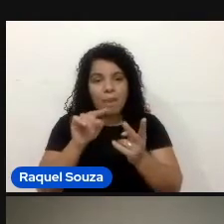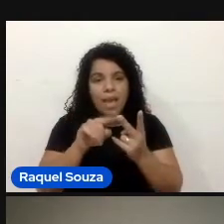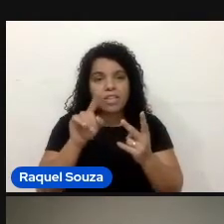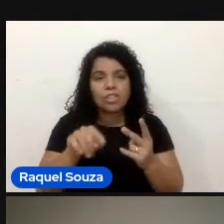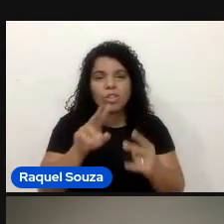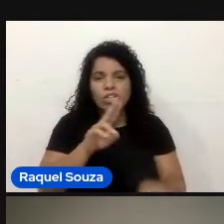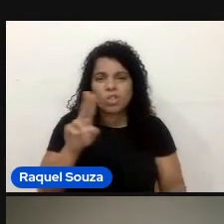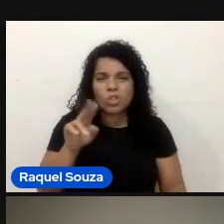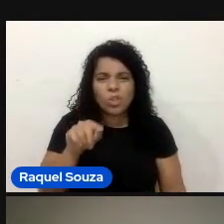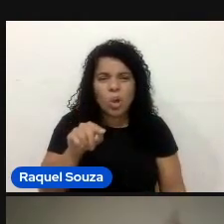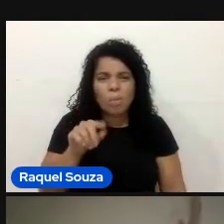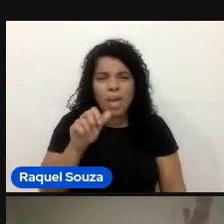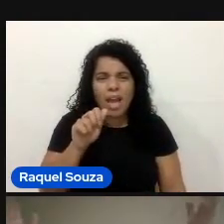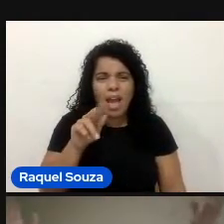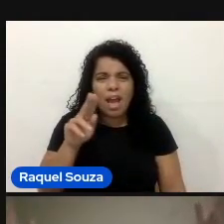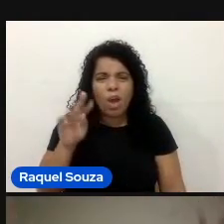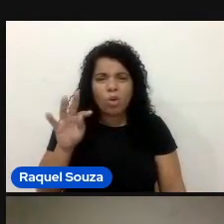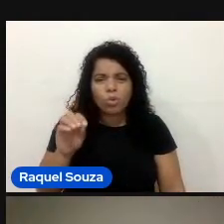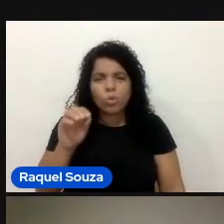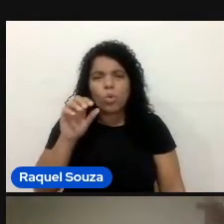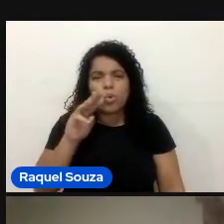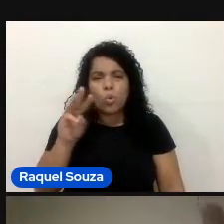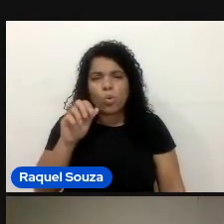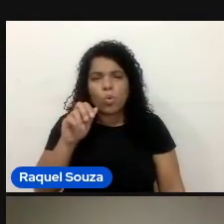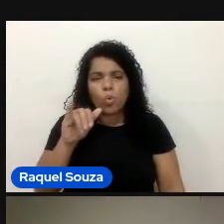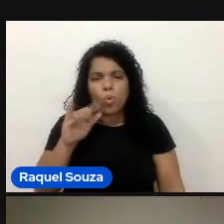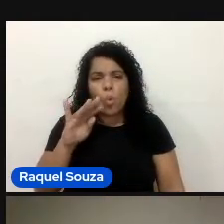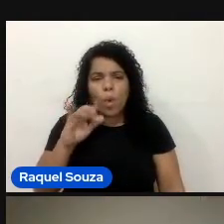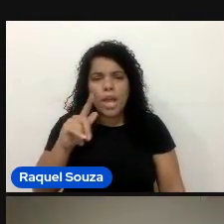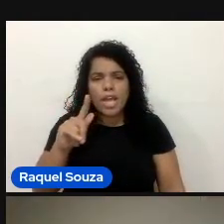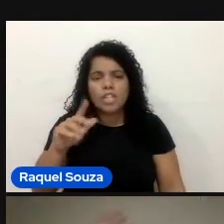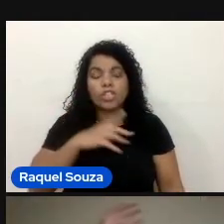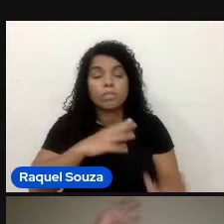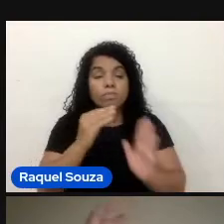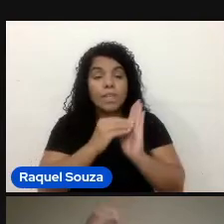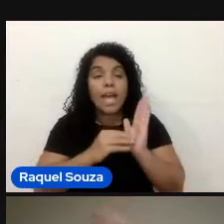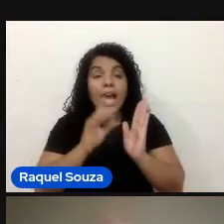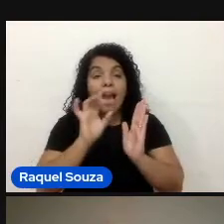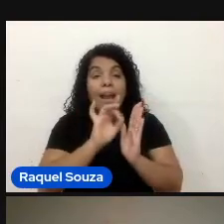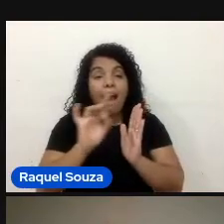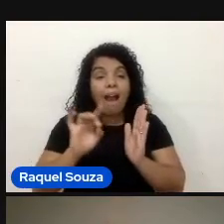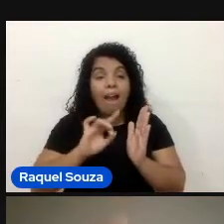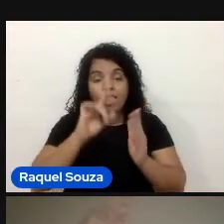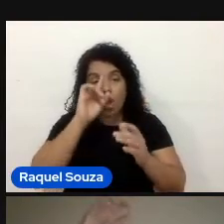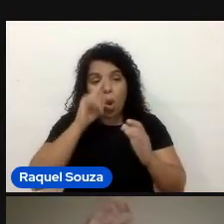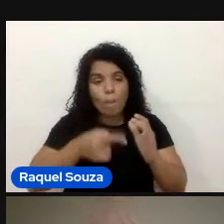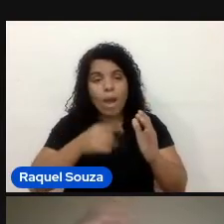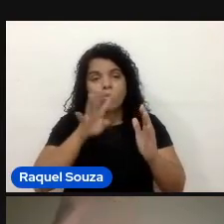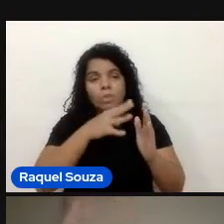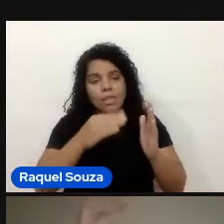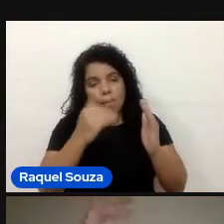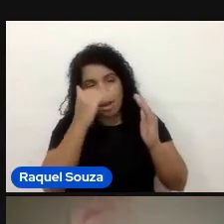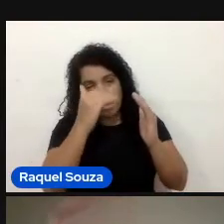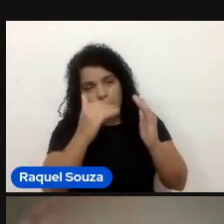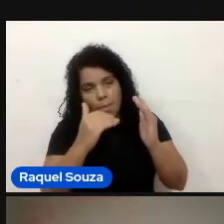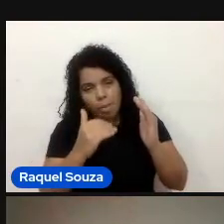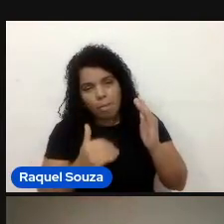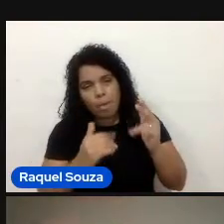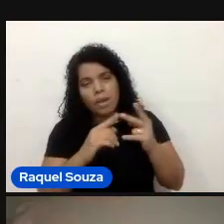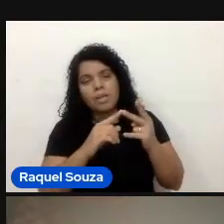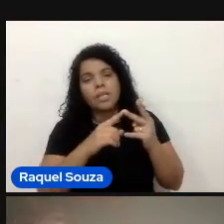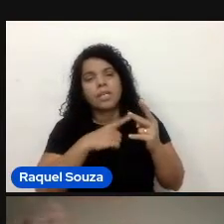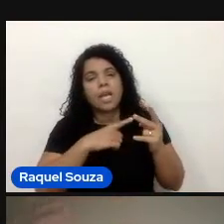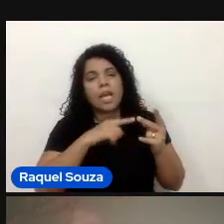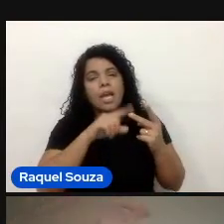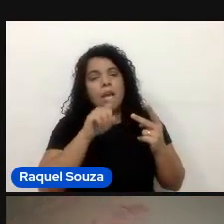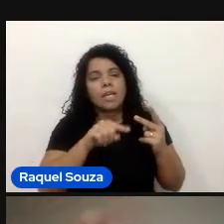menu é AutoWait, tem uma tabela listando cada comando e ele chama de Actionability Checks, que seriam, né,